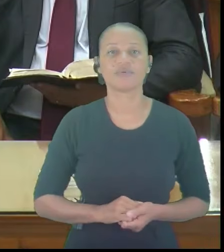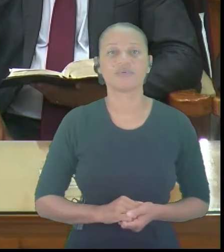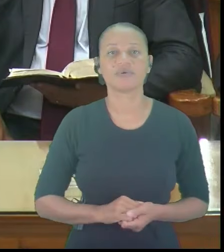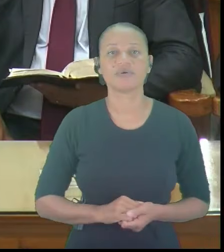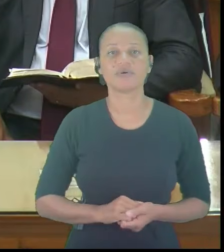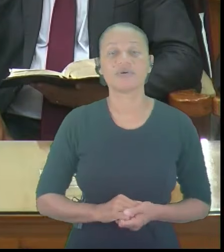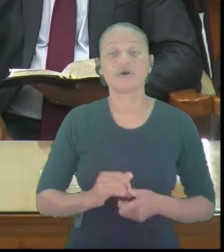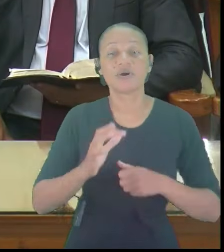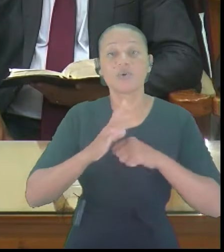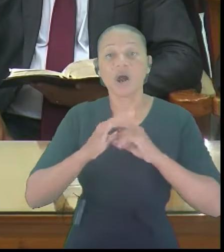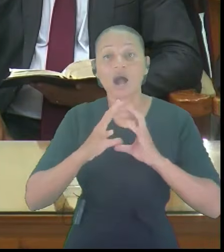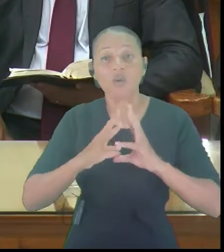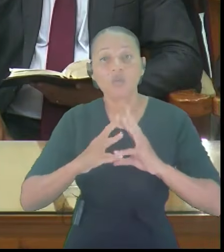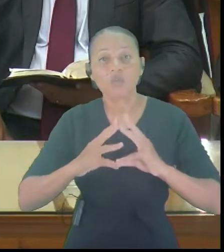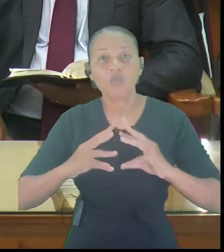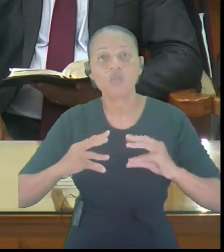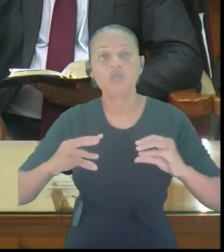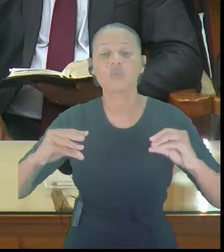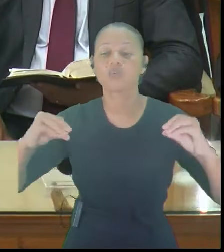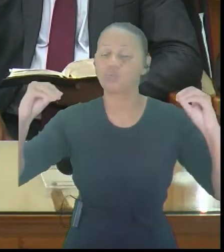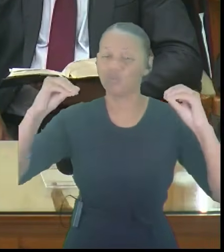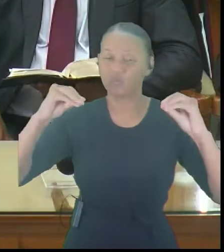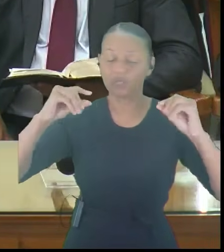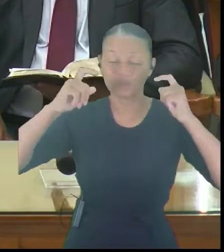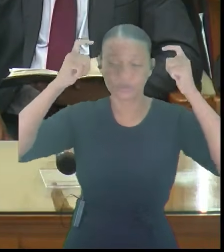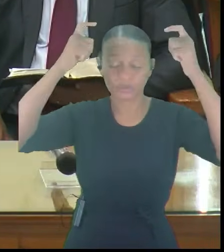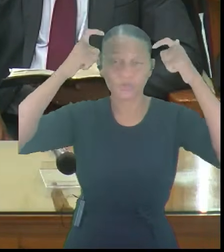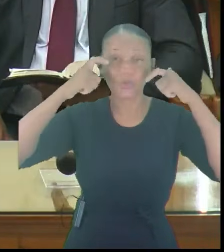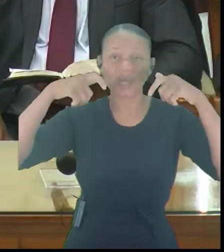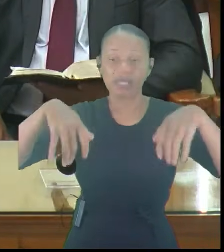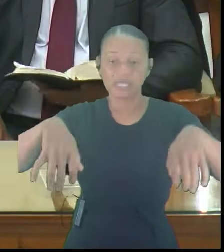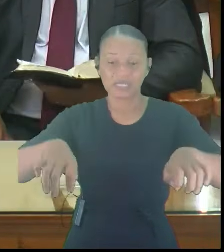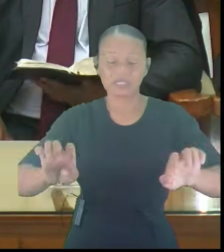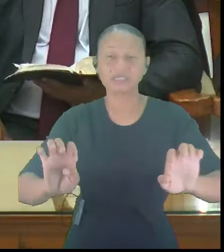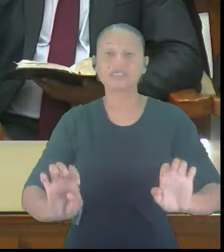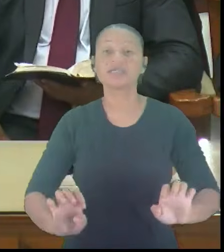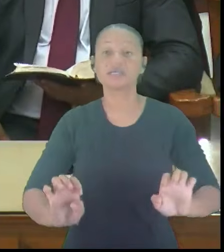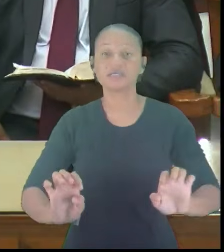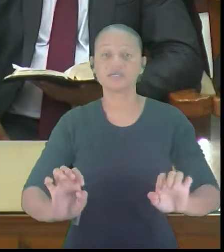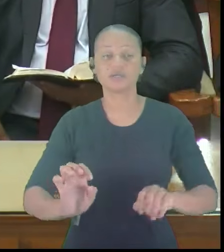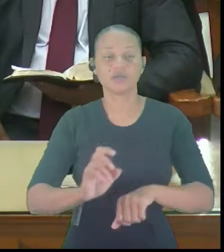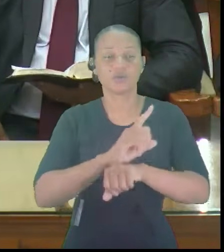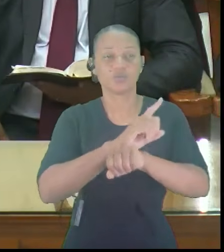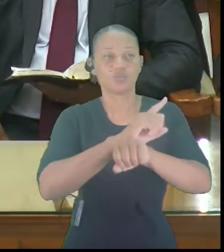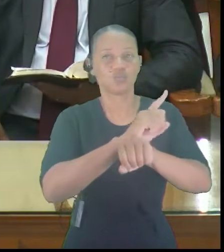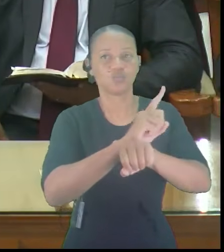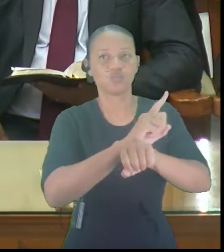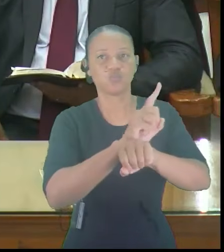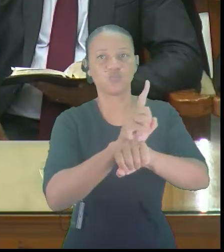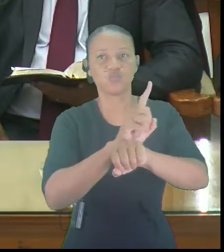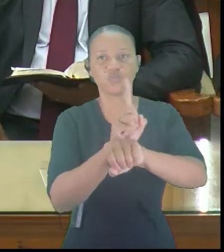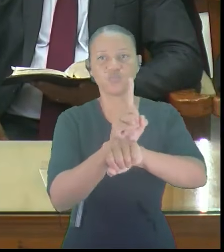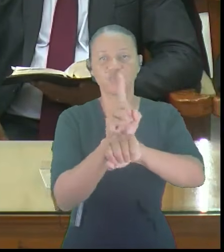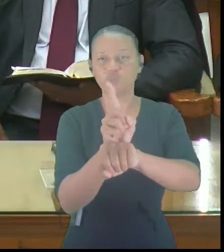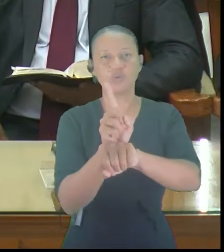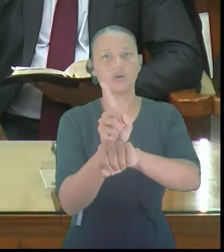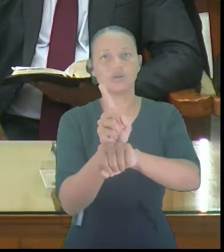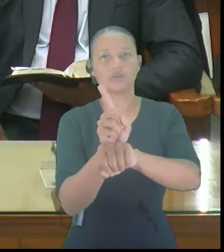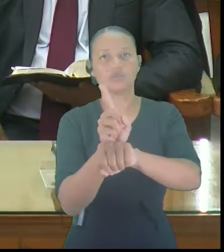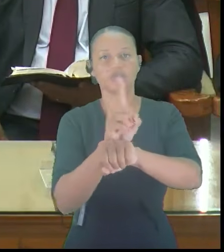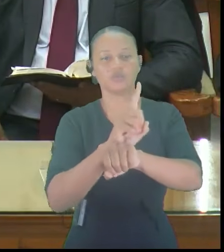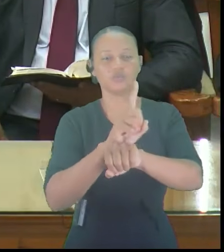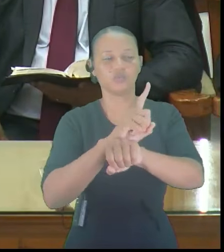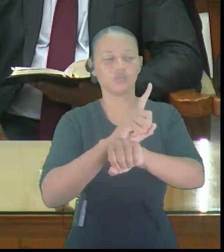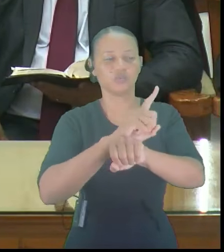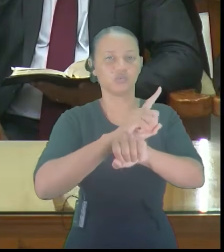A cura do rei Ezequias. E o relógio do rei, que em vez de andar para frente,